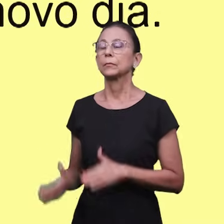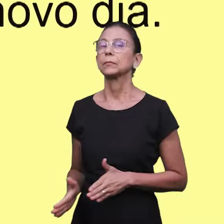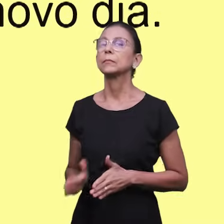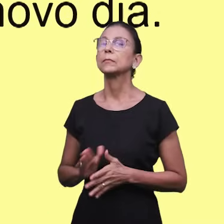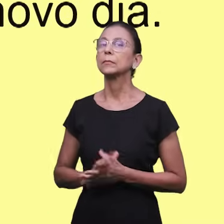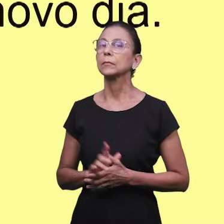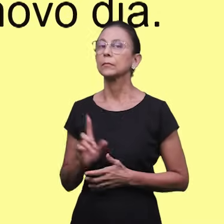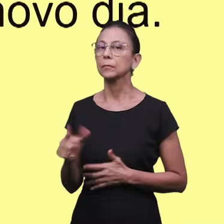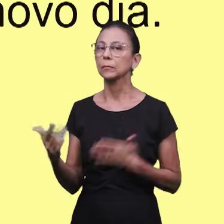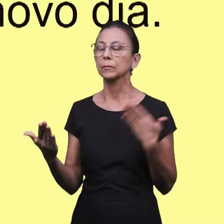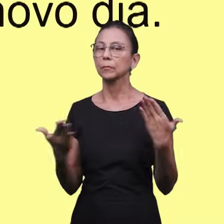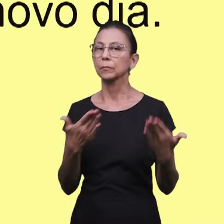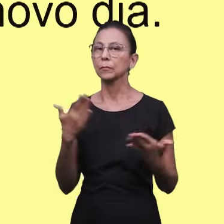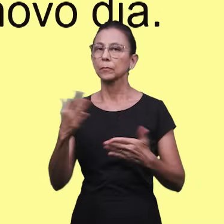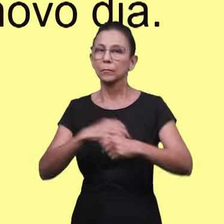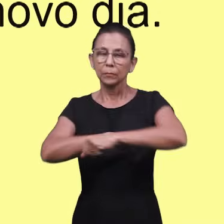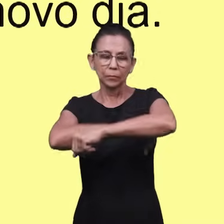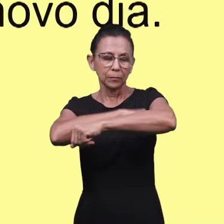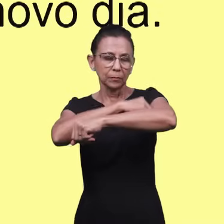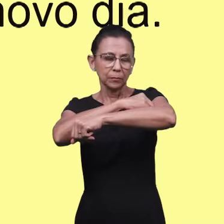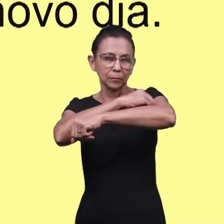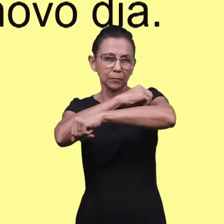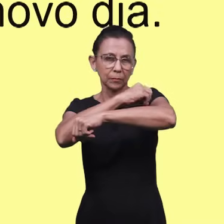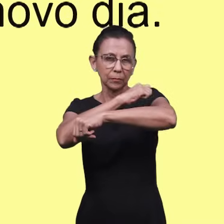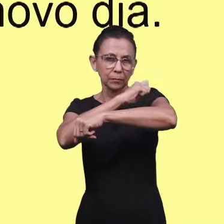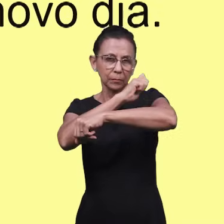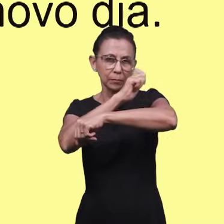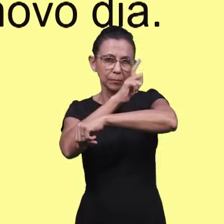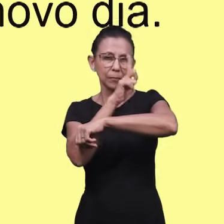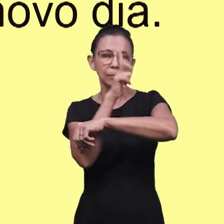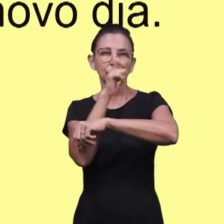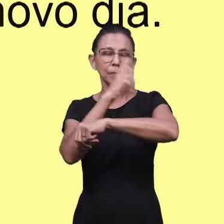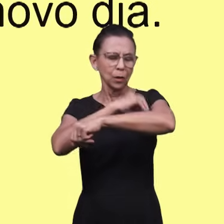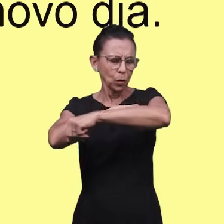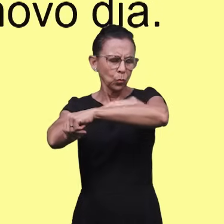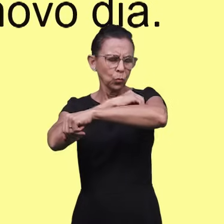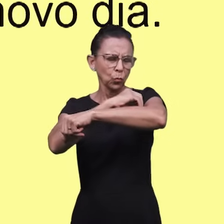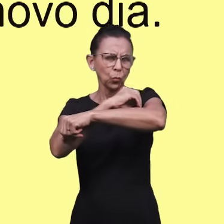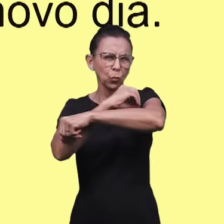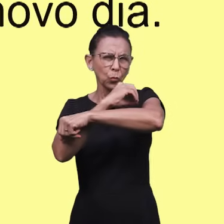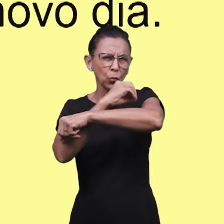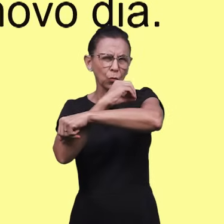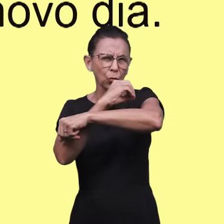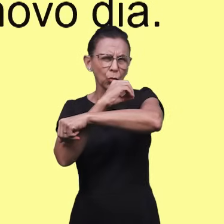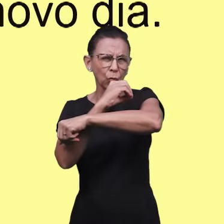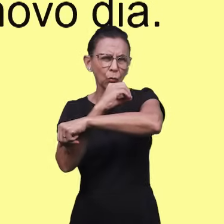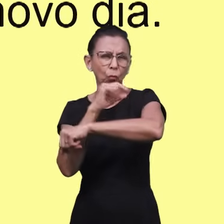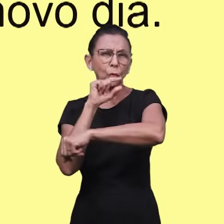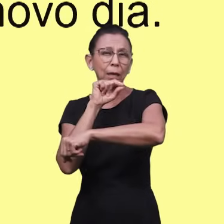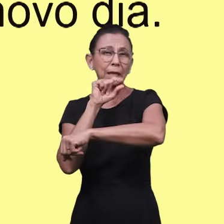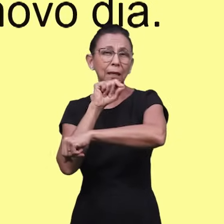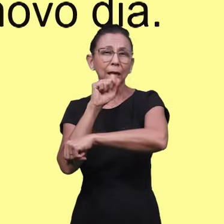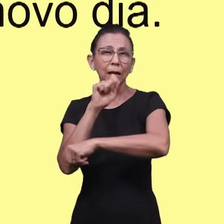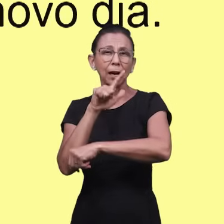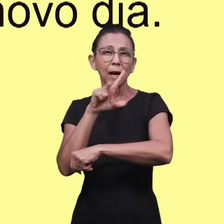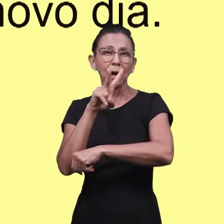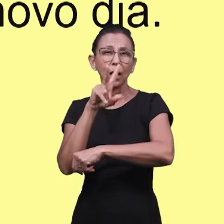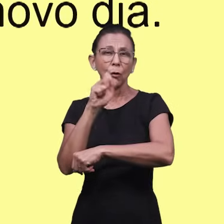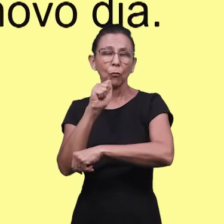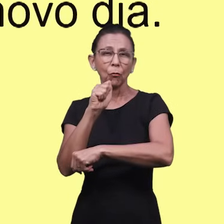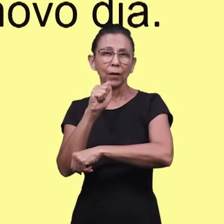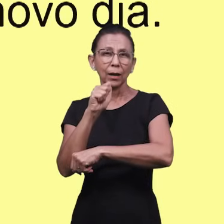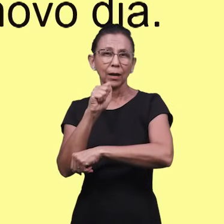dia. Mas vocês sabem o que é a alva do dia? A alva do dia é um momento em